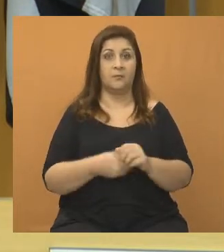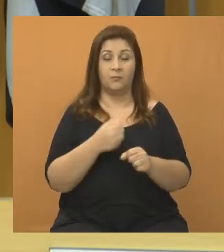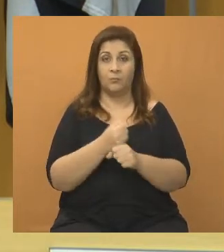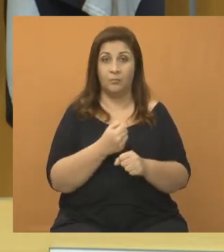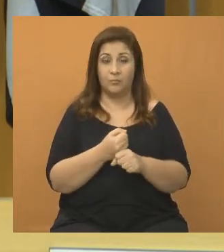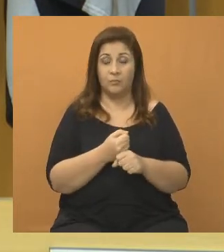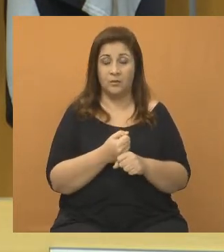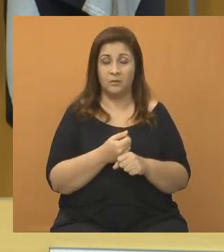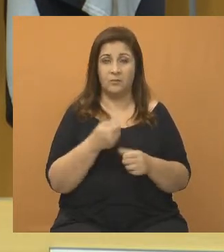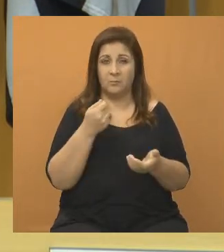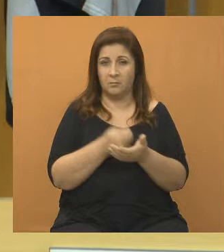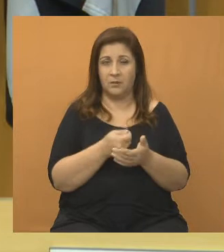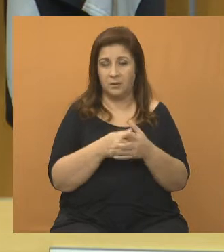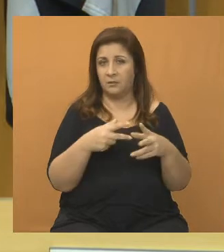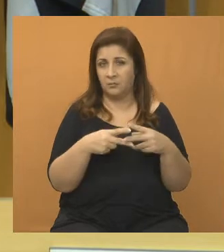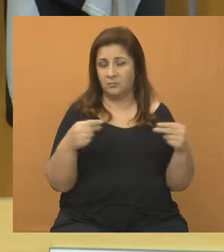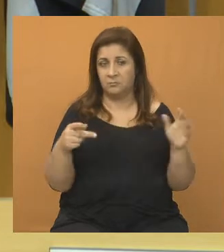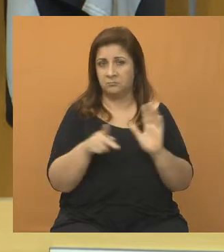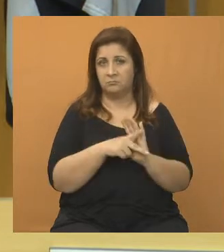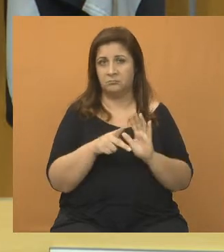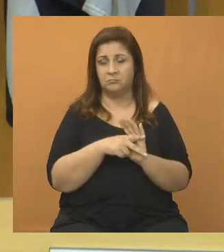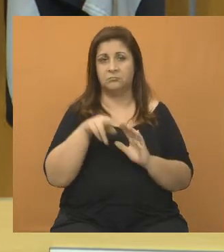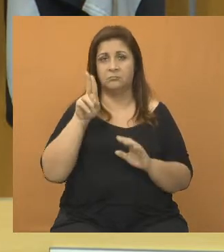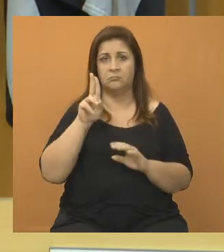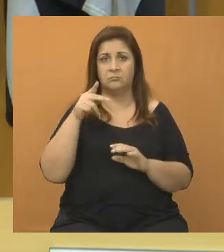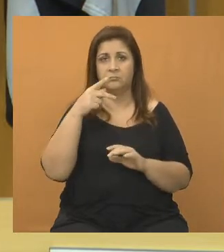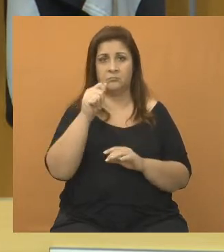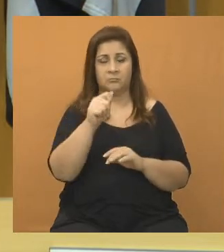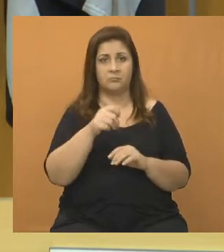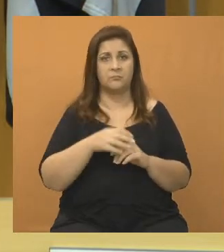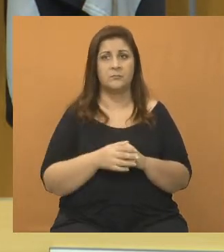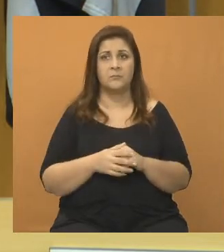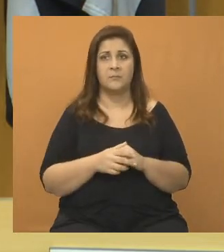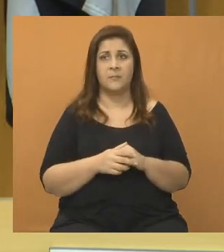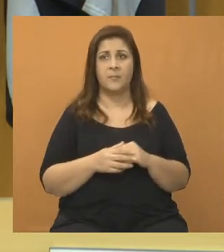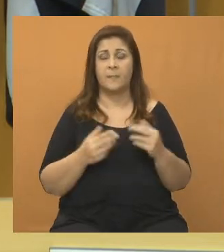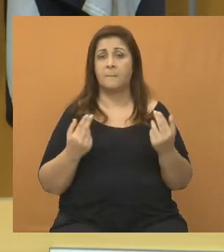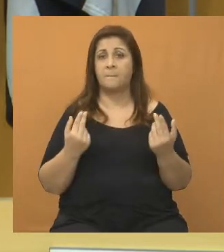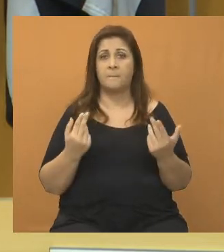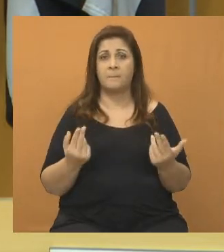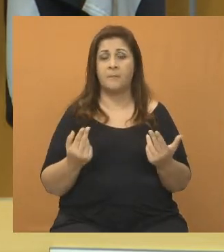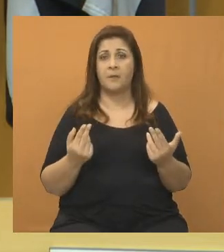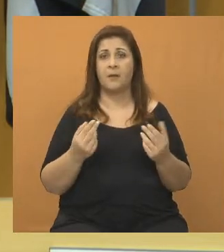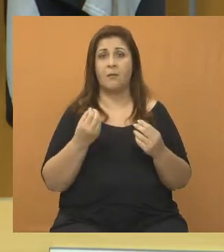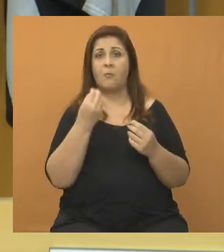se manter uma unidade do UPA, ele é igual ou